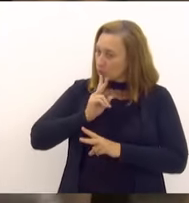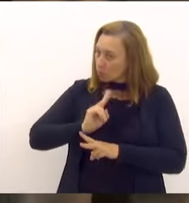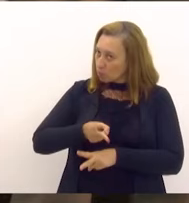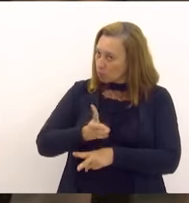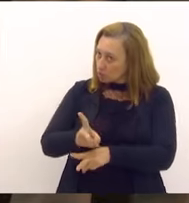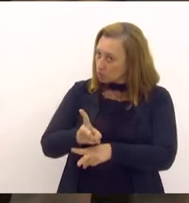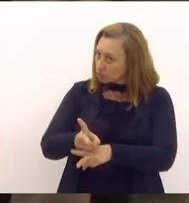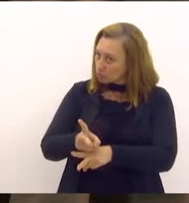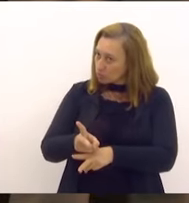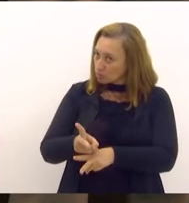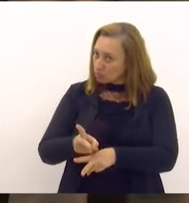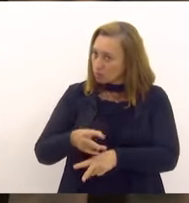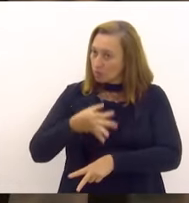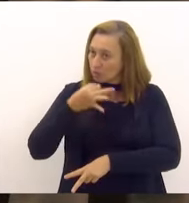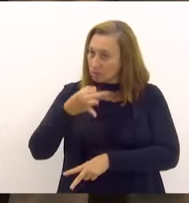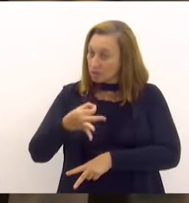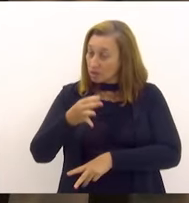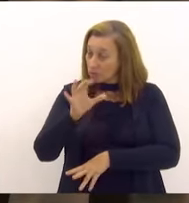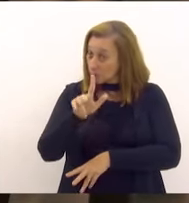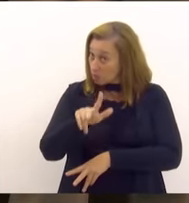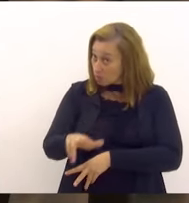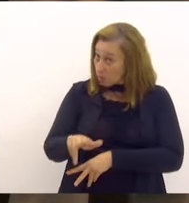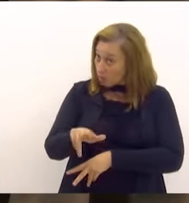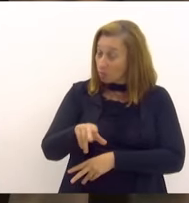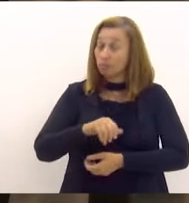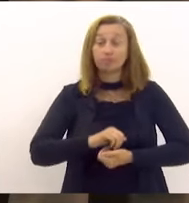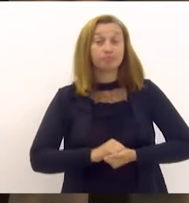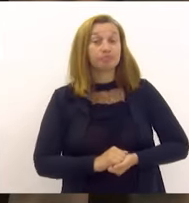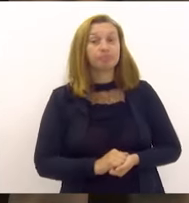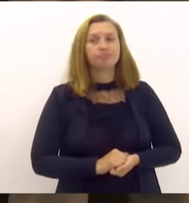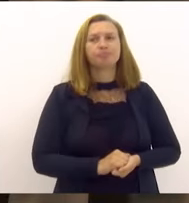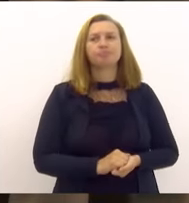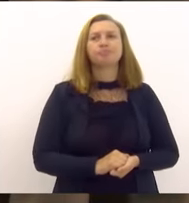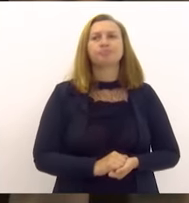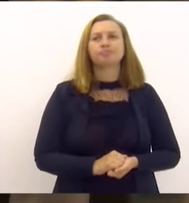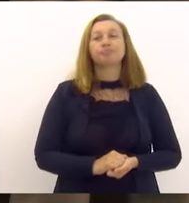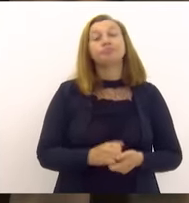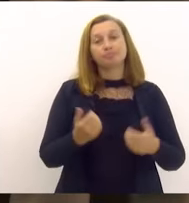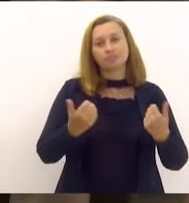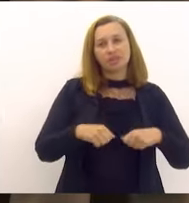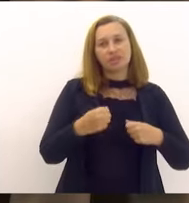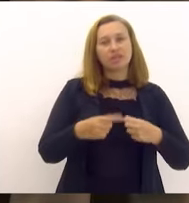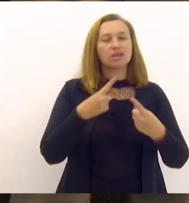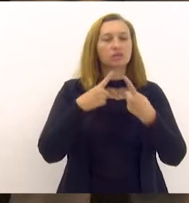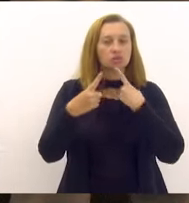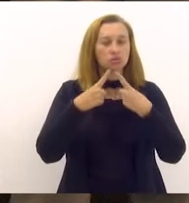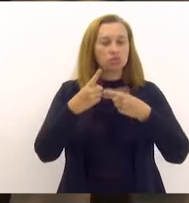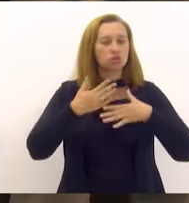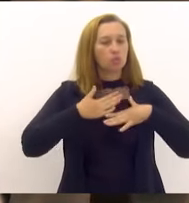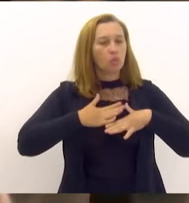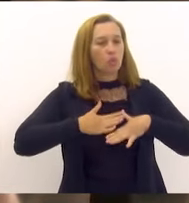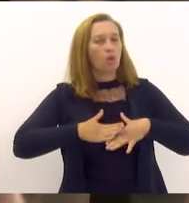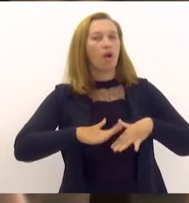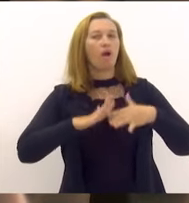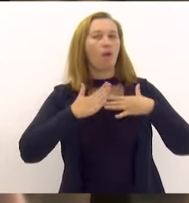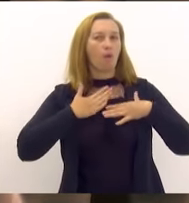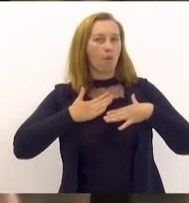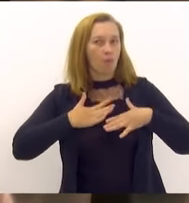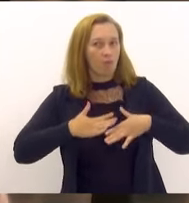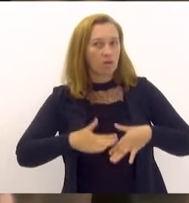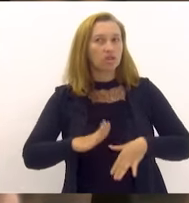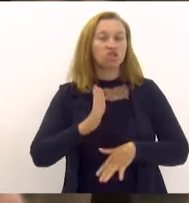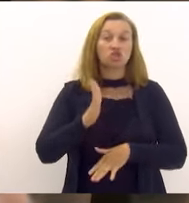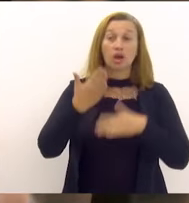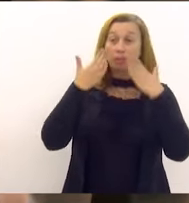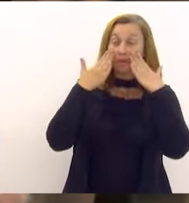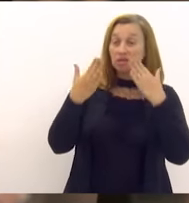com a mesma posição, que isso devia ser discutido com muita cautela. Já